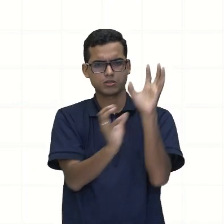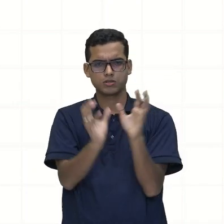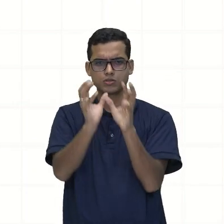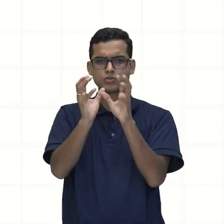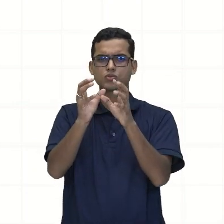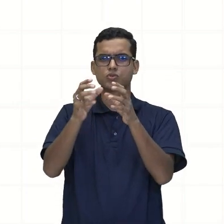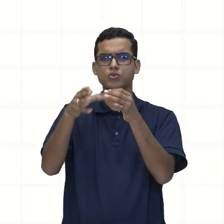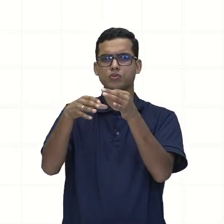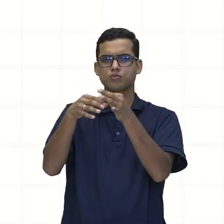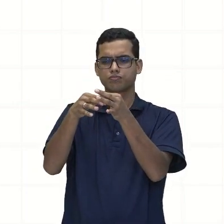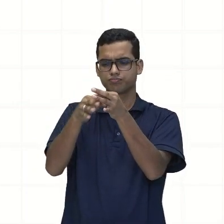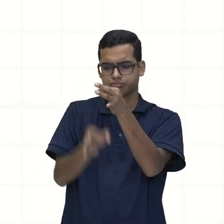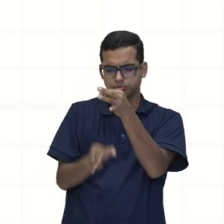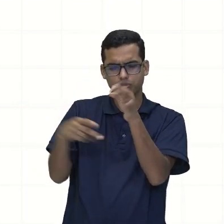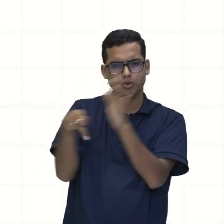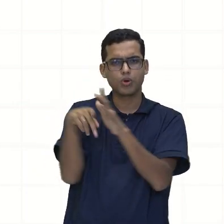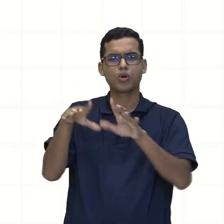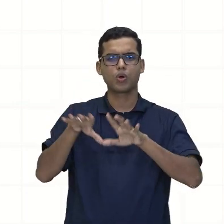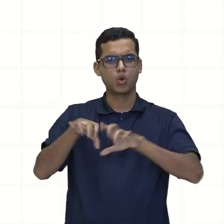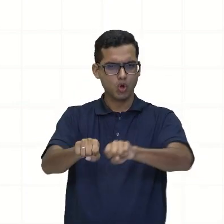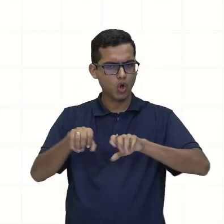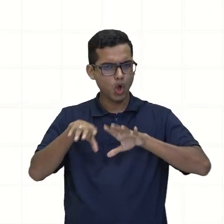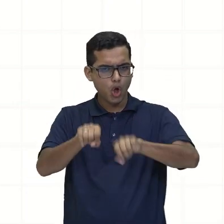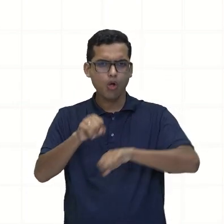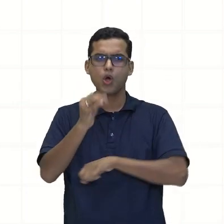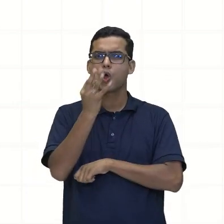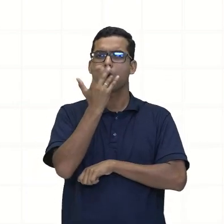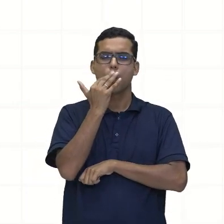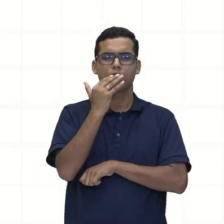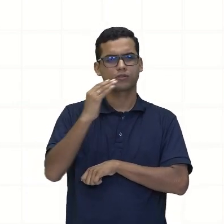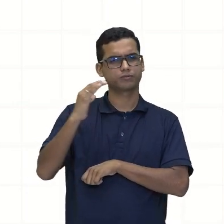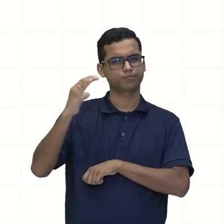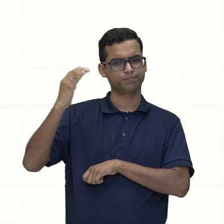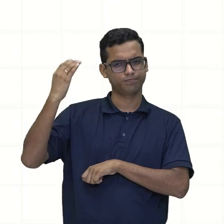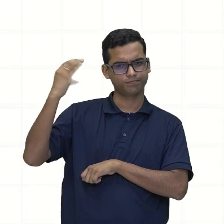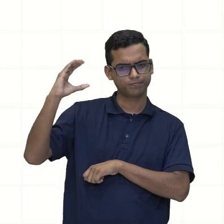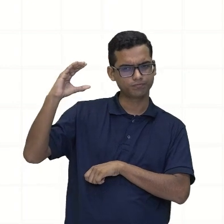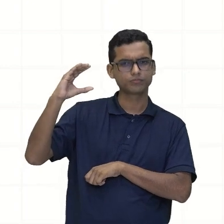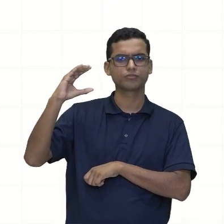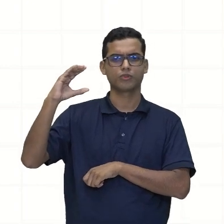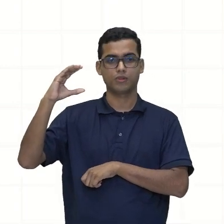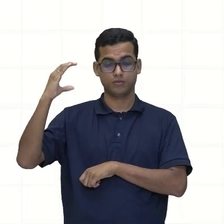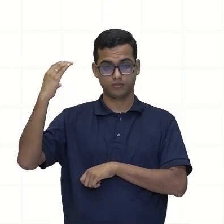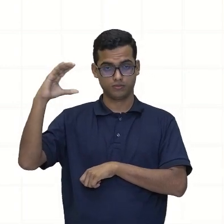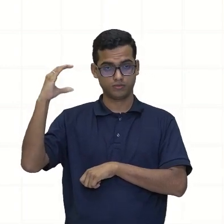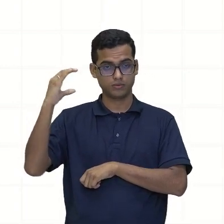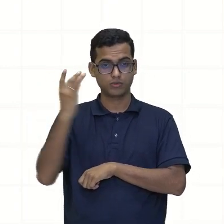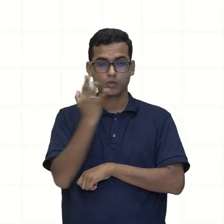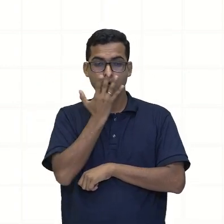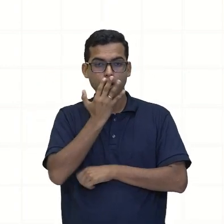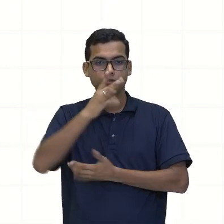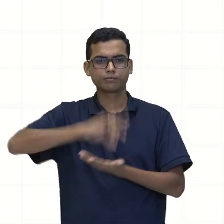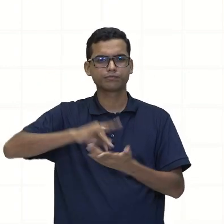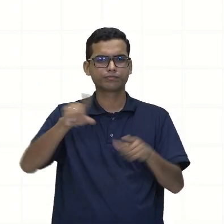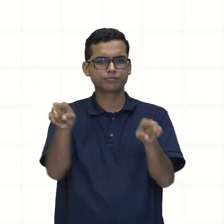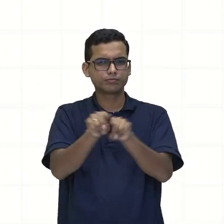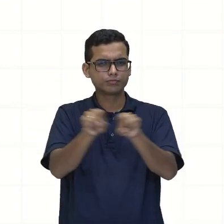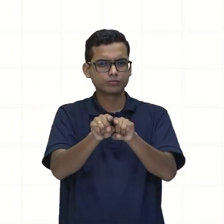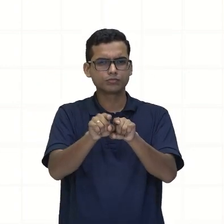mapa por um tom de cinza bem clarinho, né? Um quadradinho bem clarinho, com a cor bem clarinha, e ele vai se